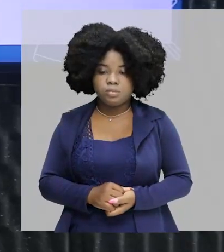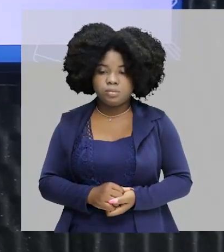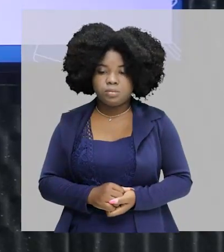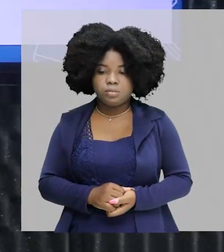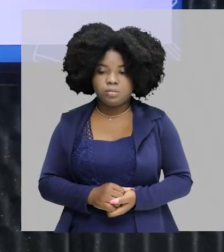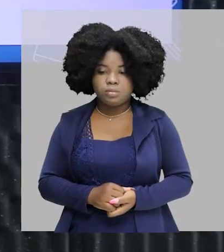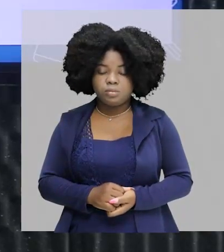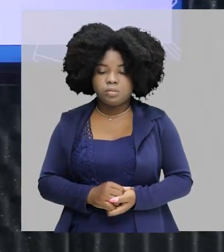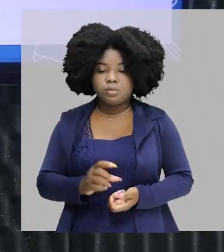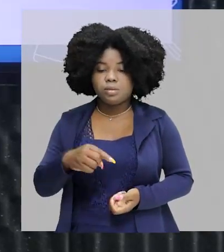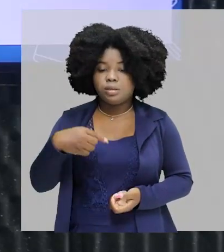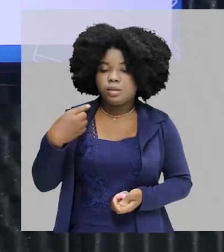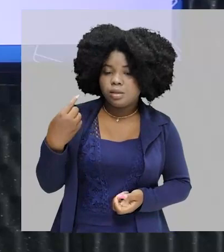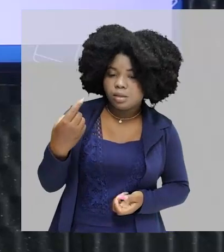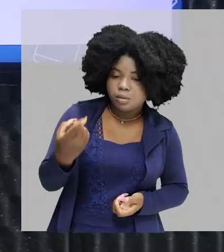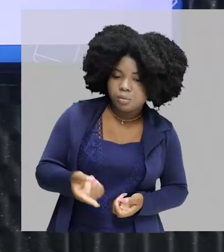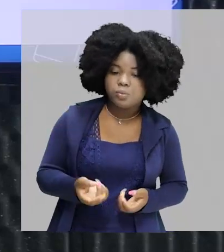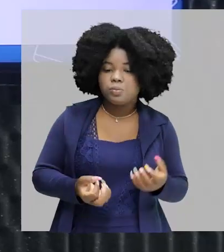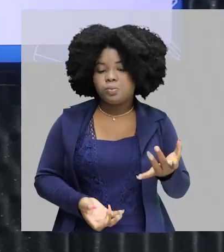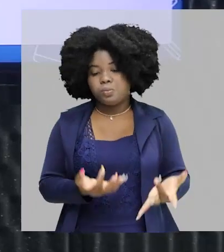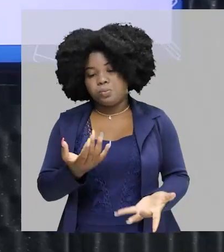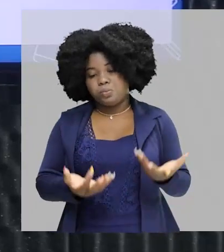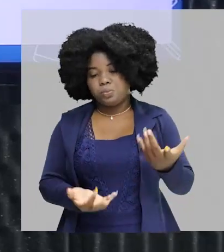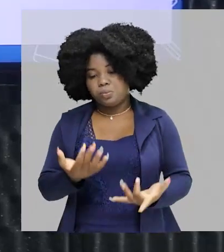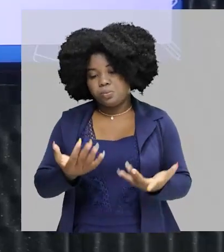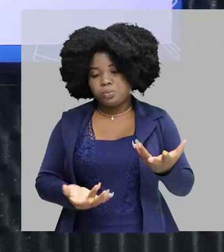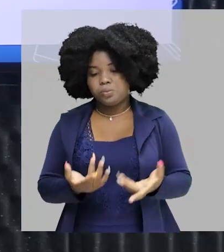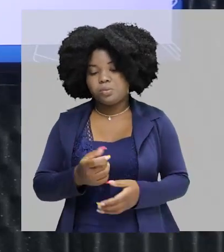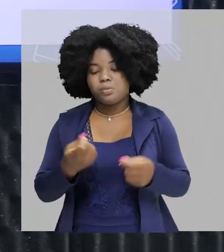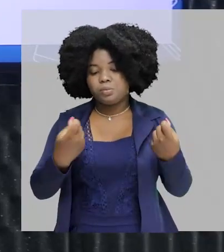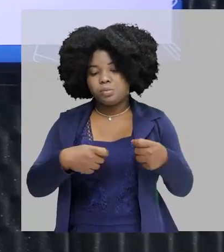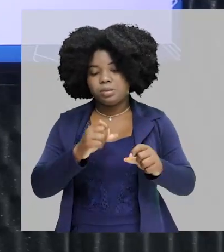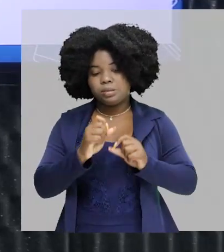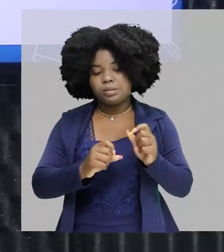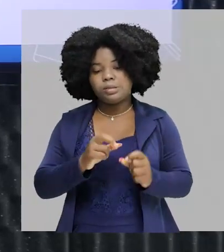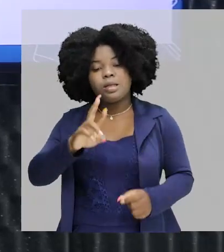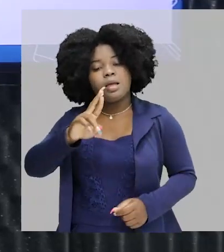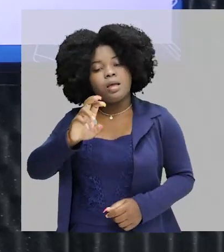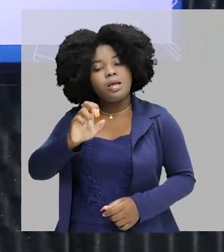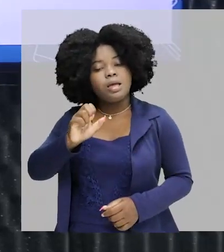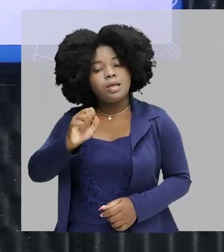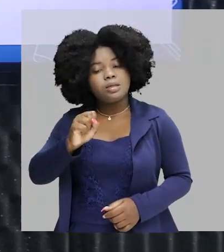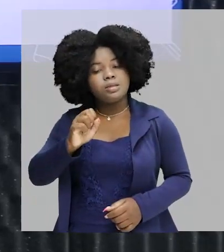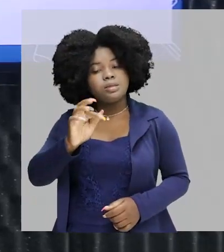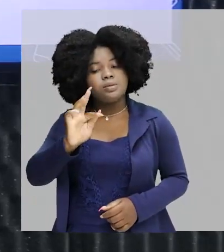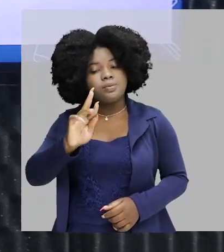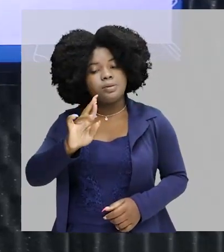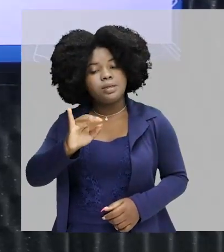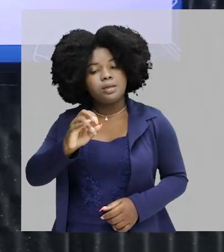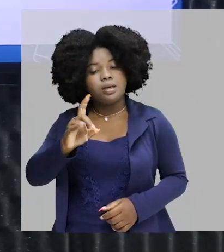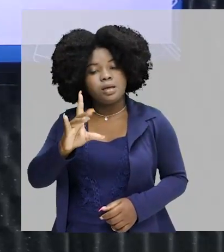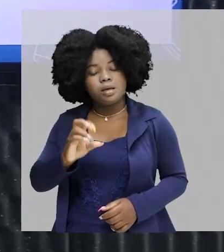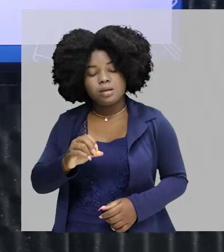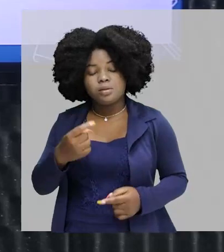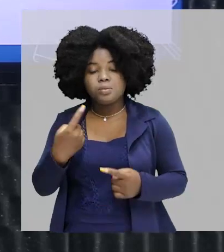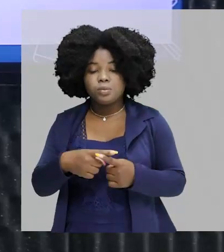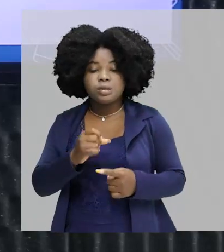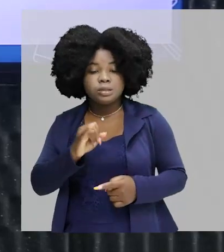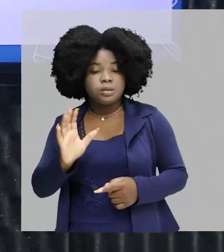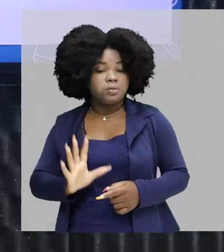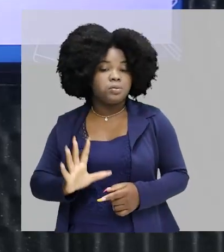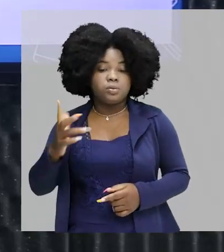d'água, após o aquecimento, vão passar, eles precisam ser resfriados, porque se não resfriar, vai gerar